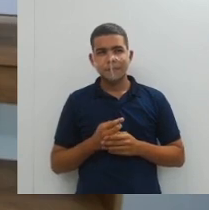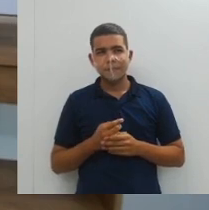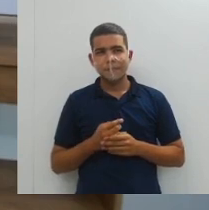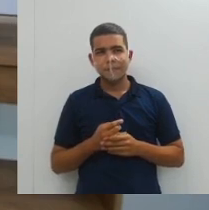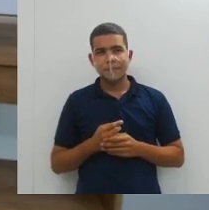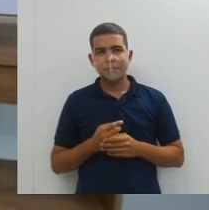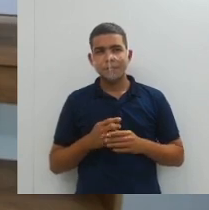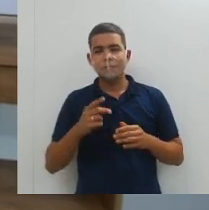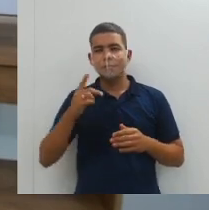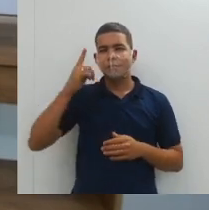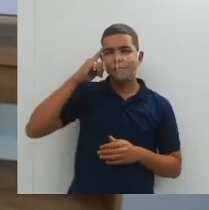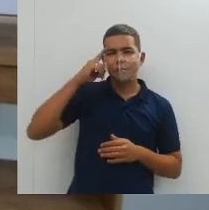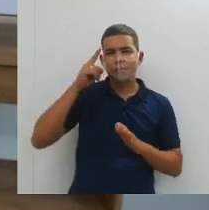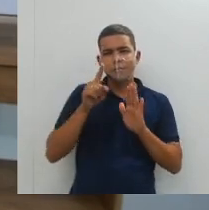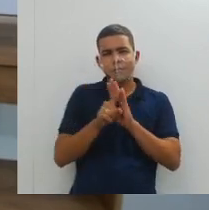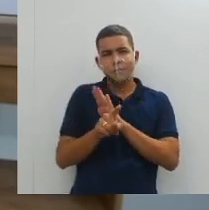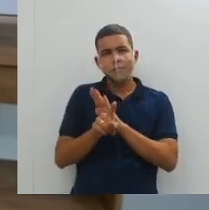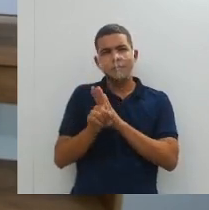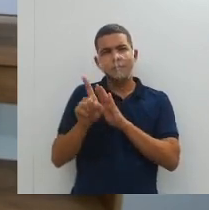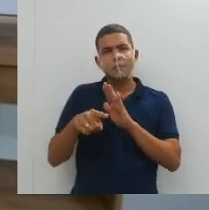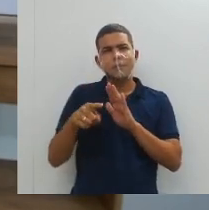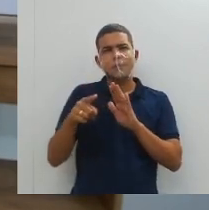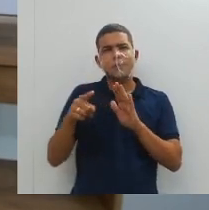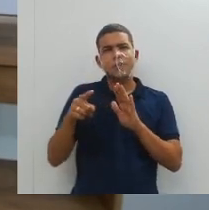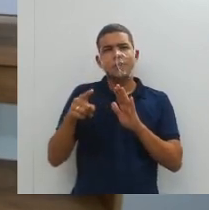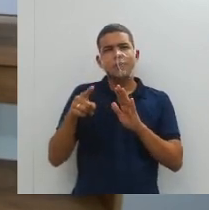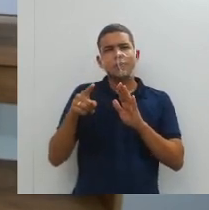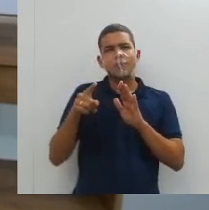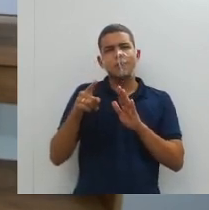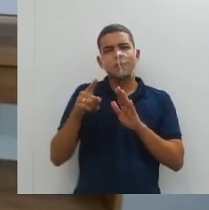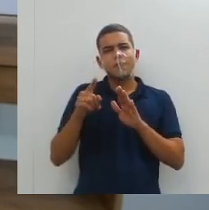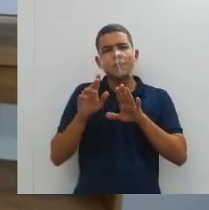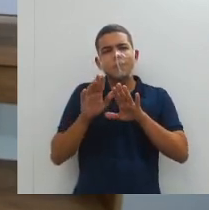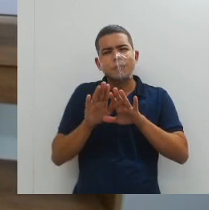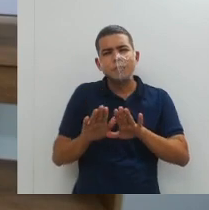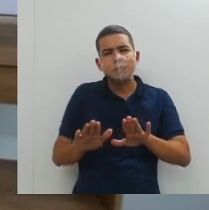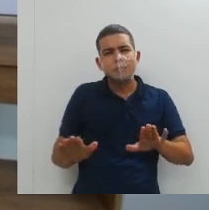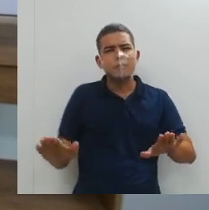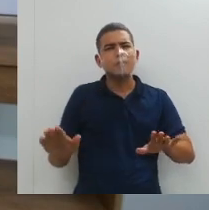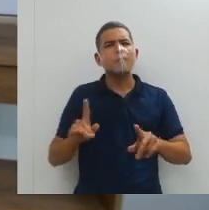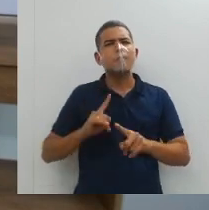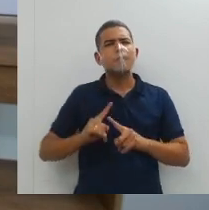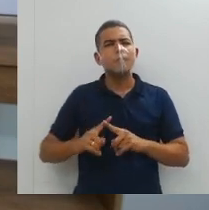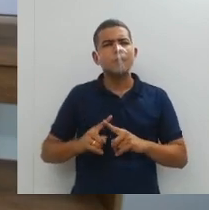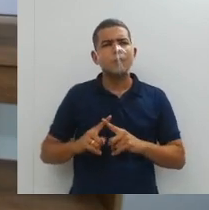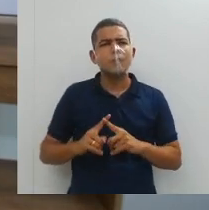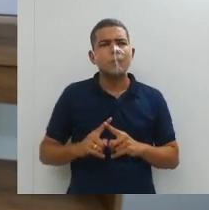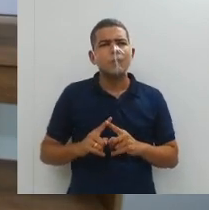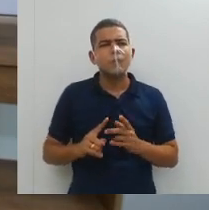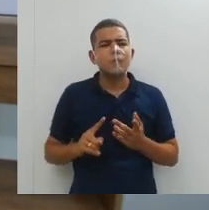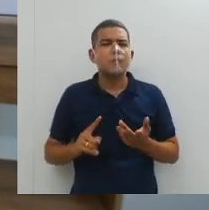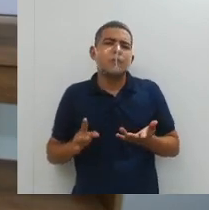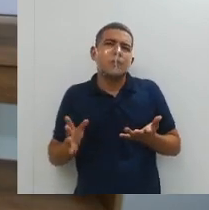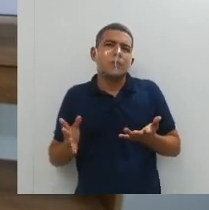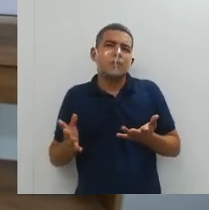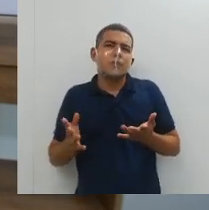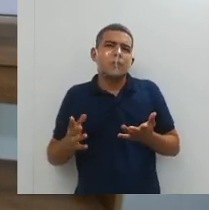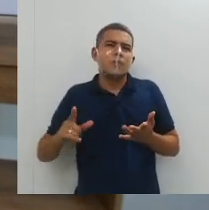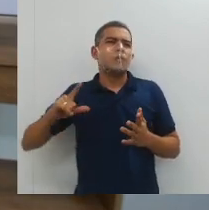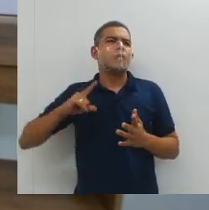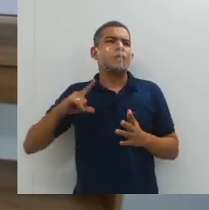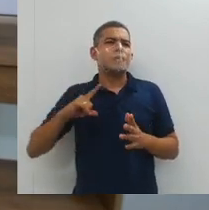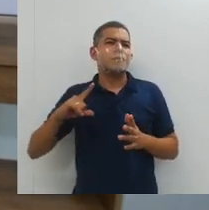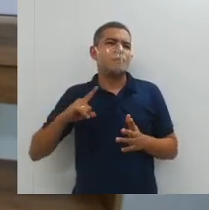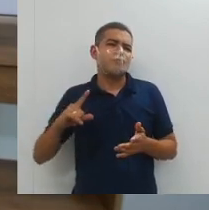Essa é uma questão bem sutil. Sabe por quê? Porque no seu